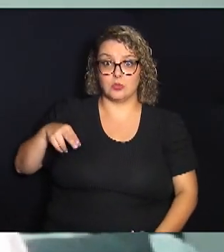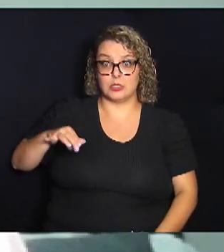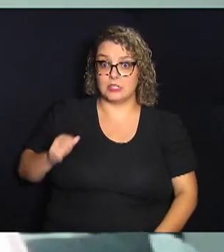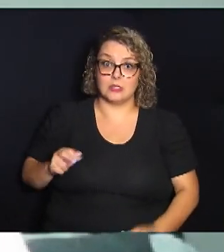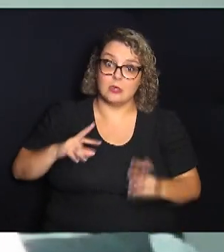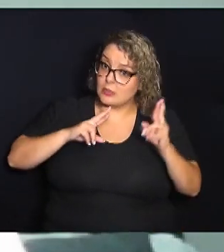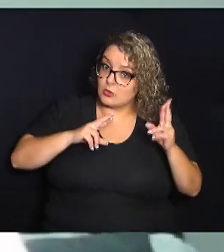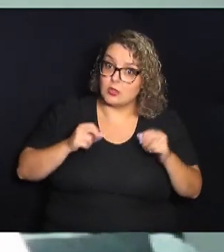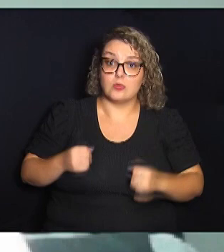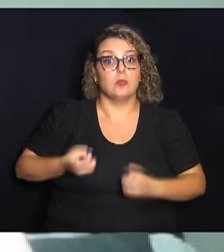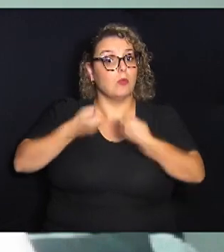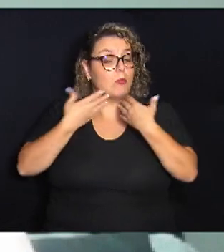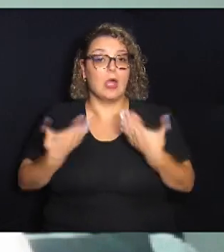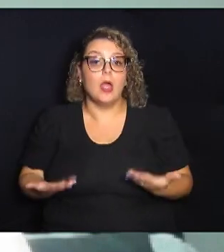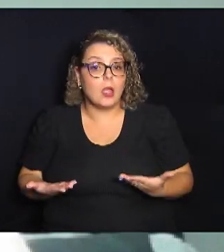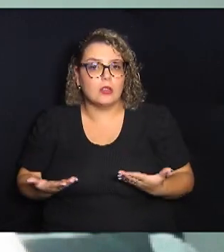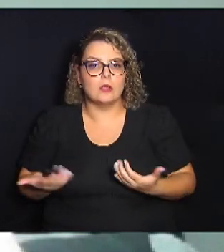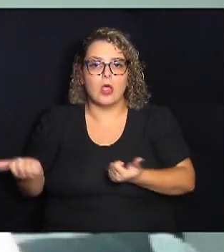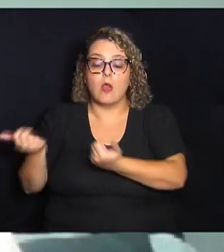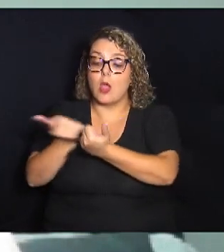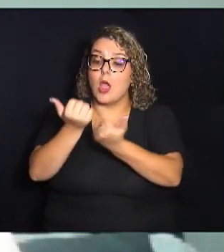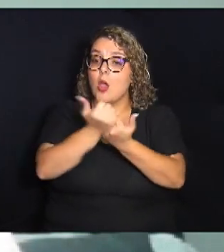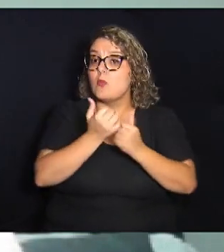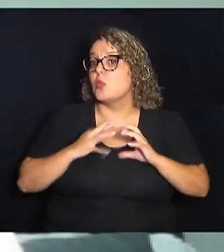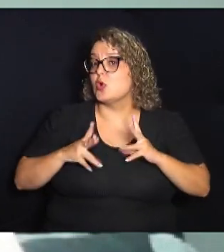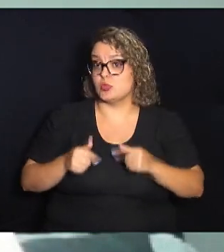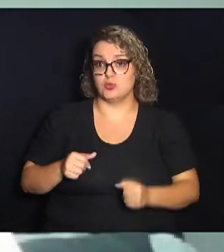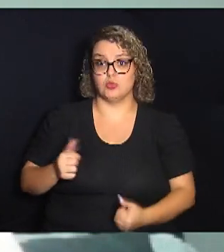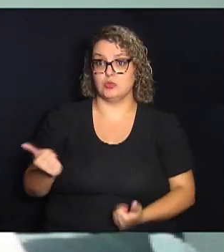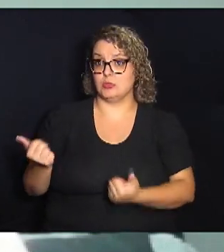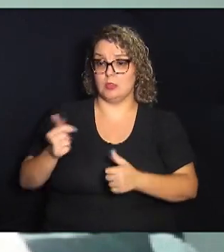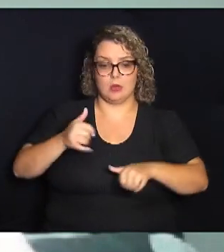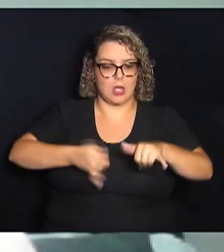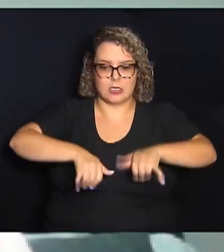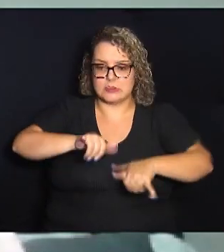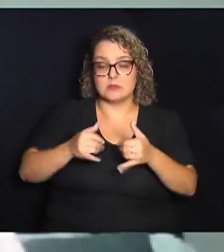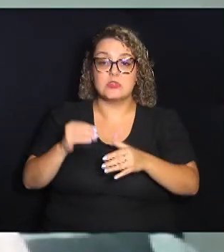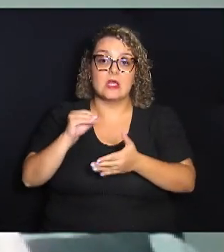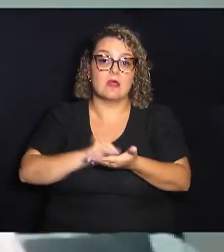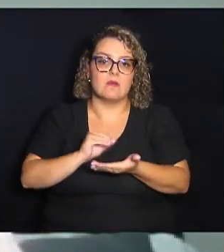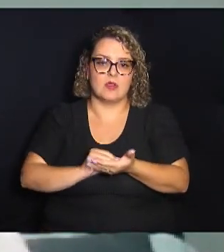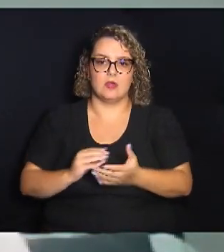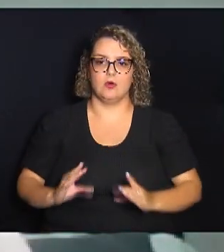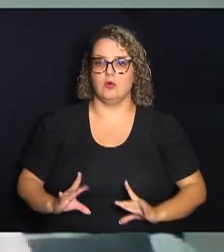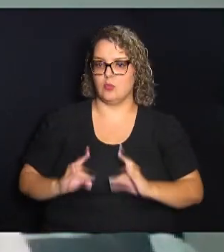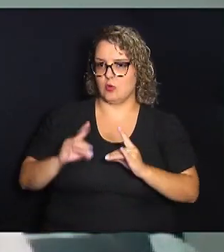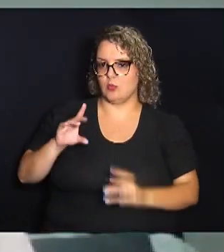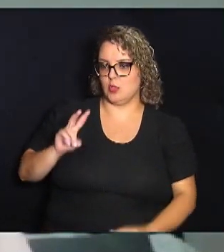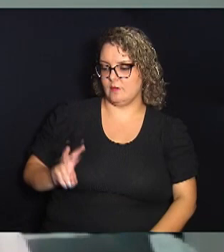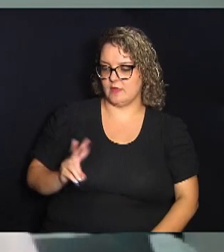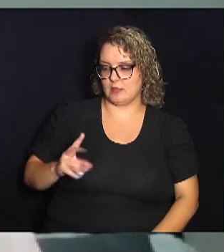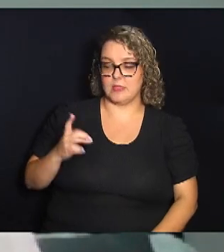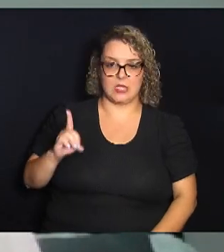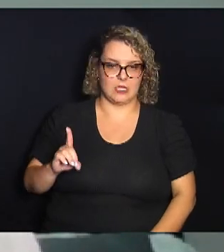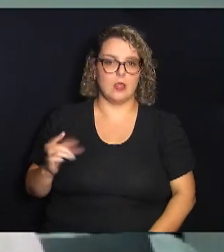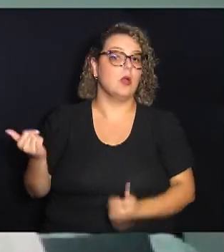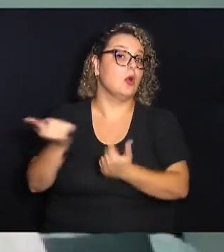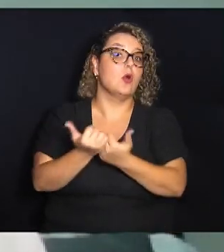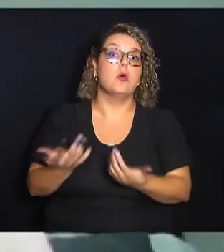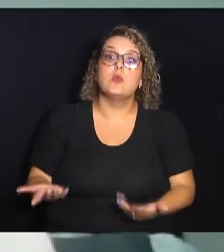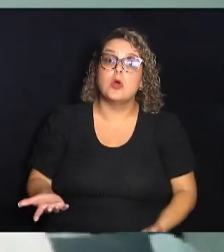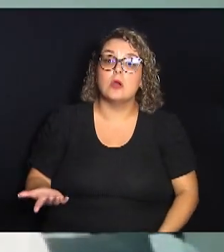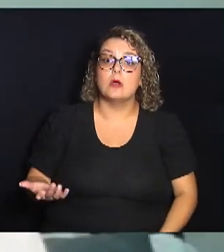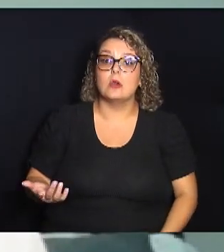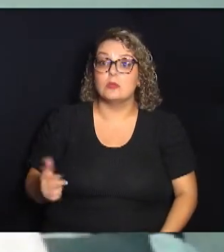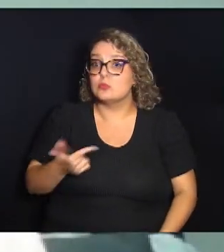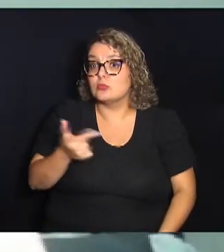Durmo bem. Então eu reponho todas as substâncias que vão faltando. Hormônio D, que é a vitamina D, reponho. Eu não fico no sol todo